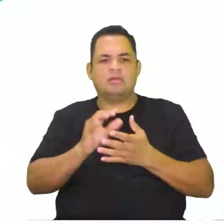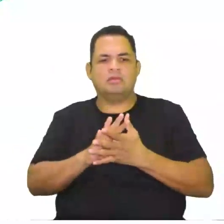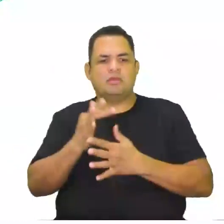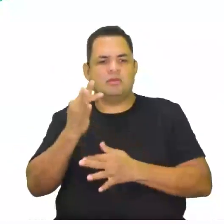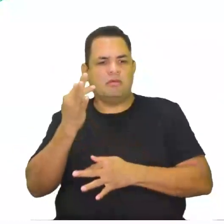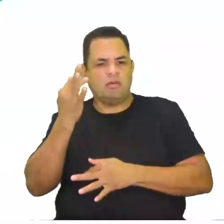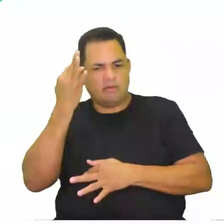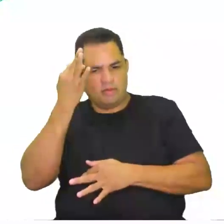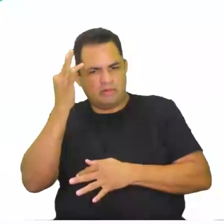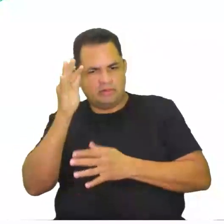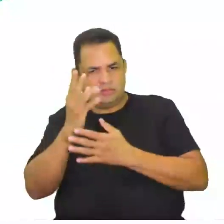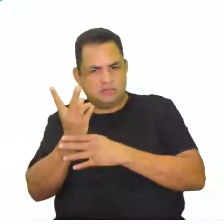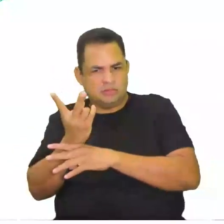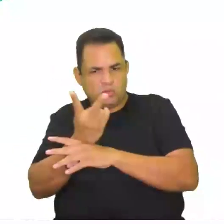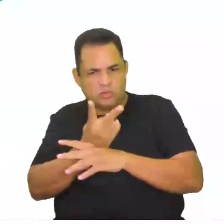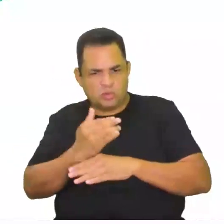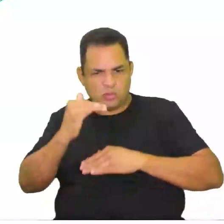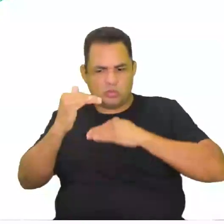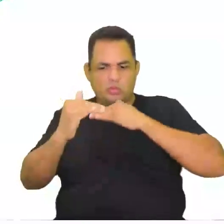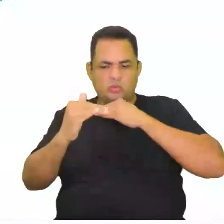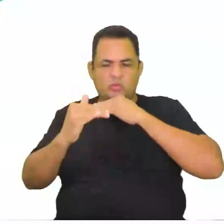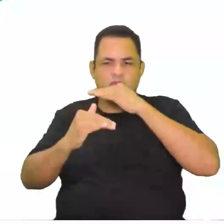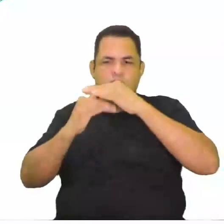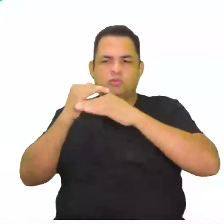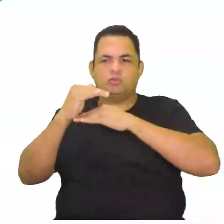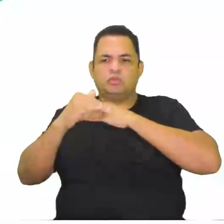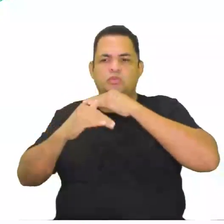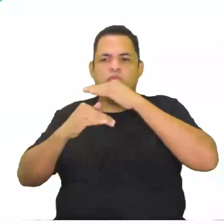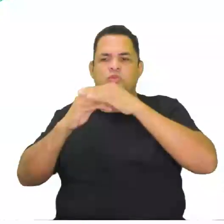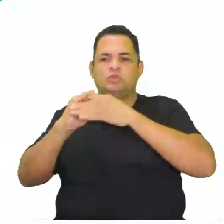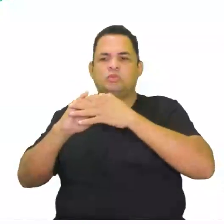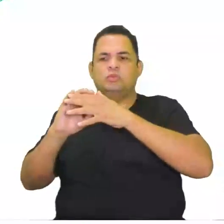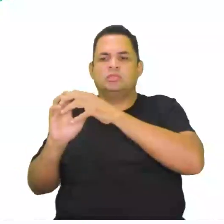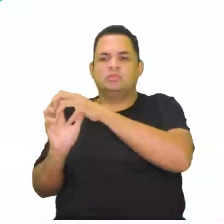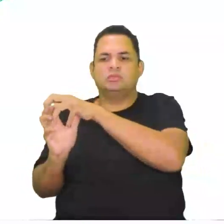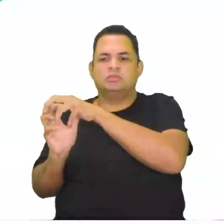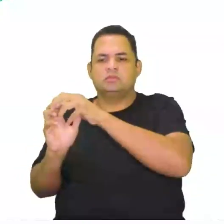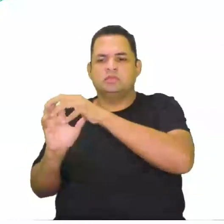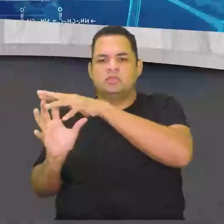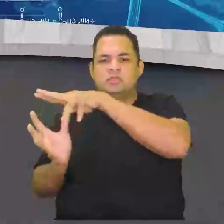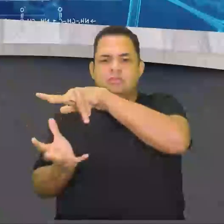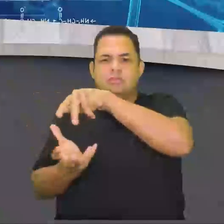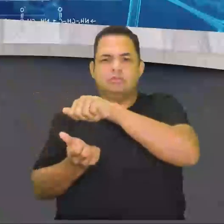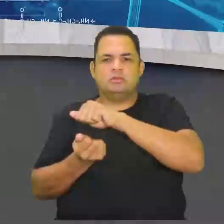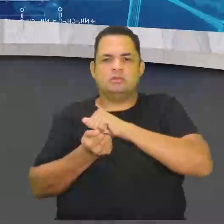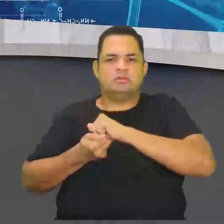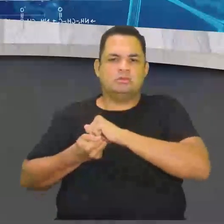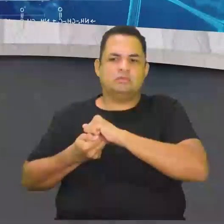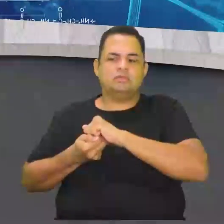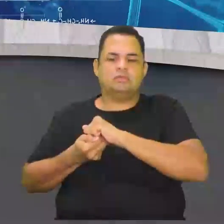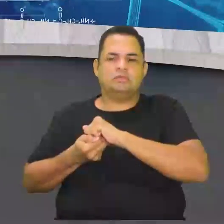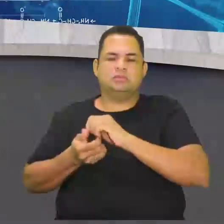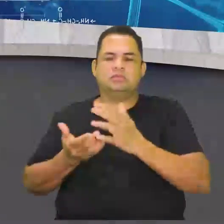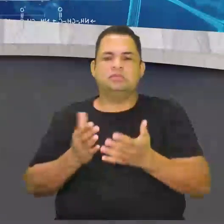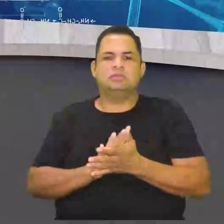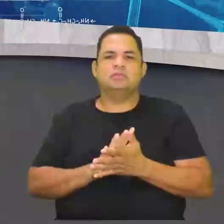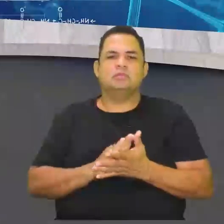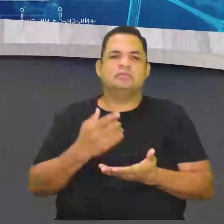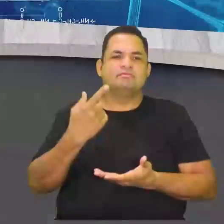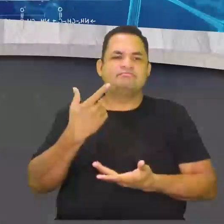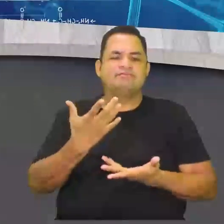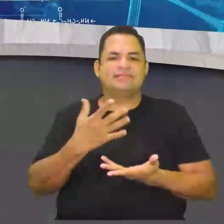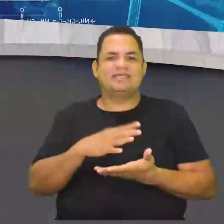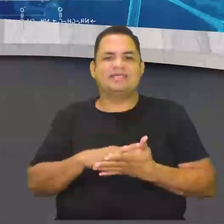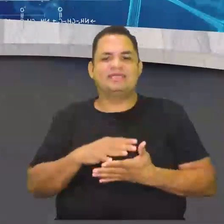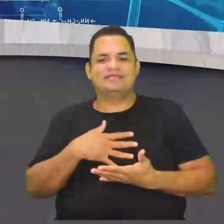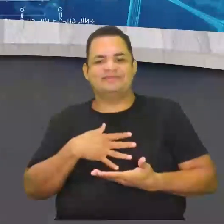que busca o desenvolvimento sustentável. E eu me senti agora uma apresentadora, assim, dando aquelas palestras